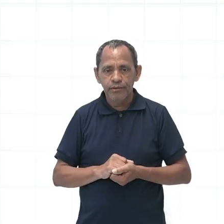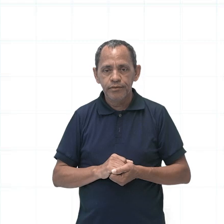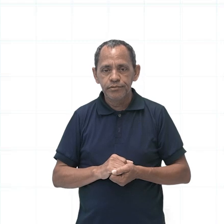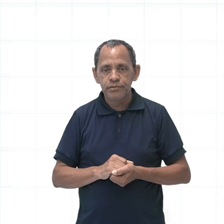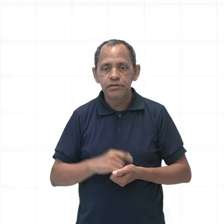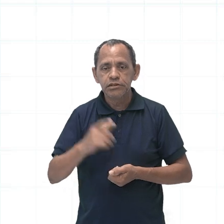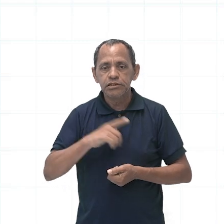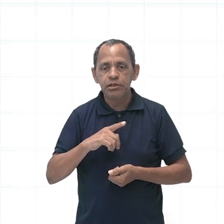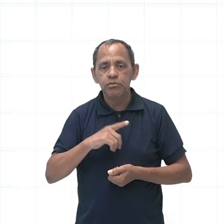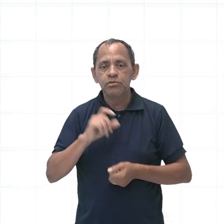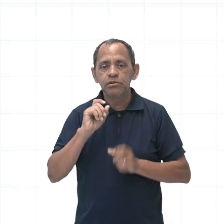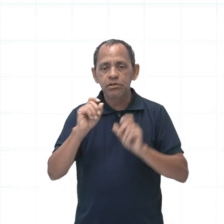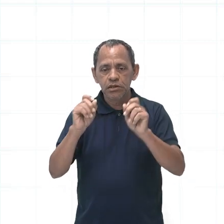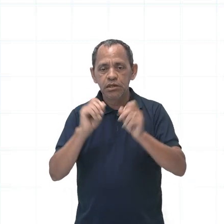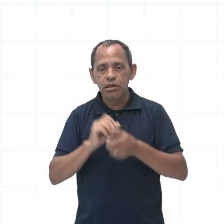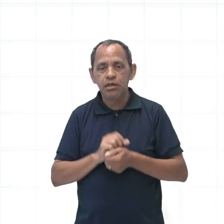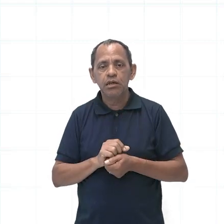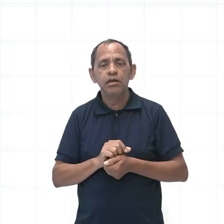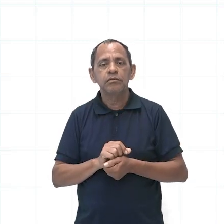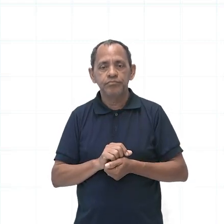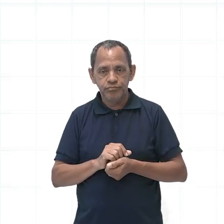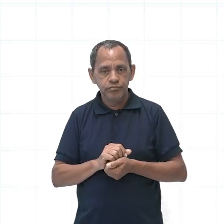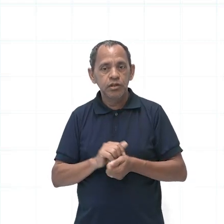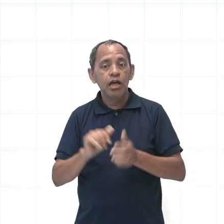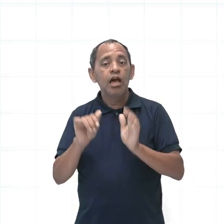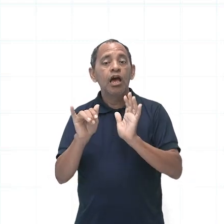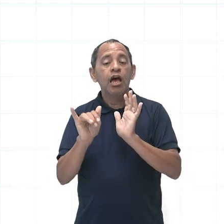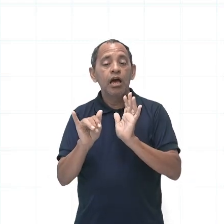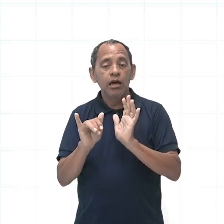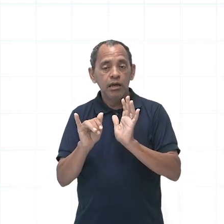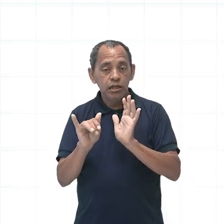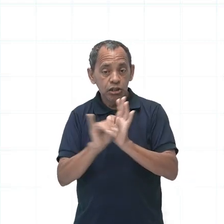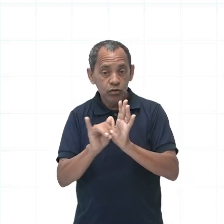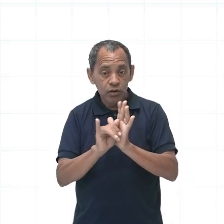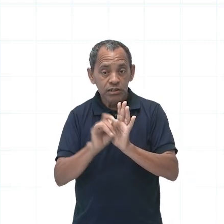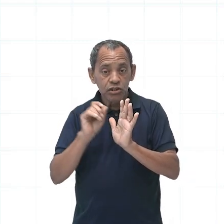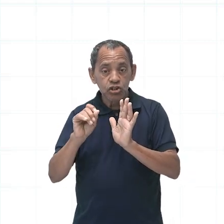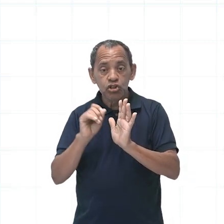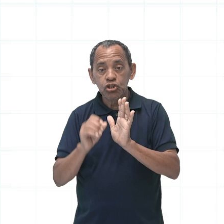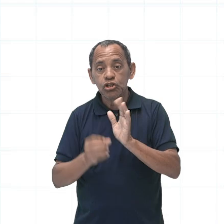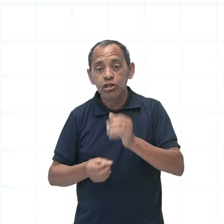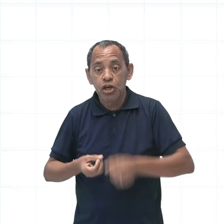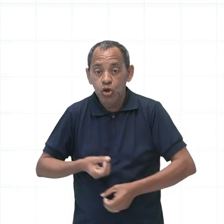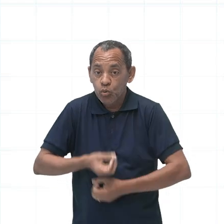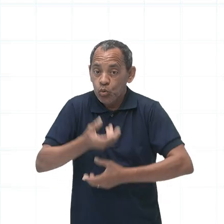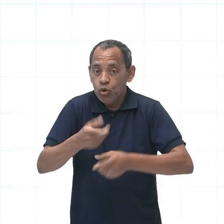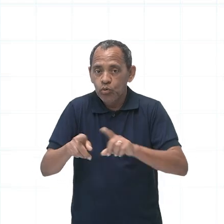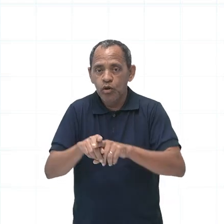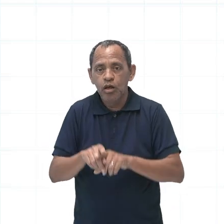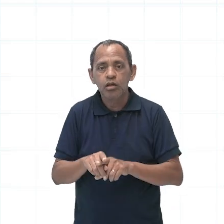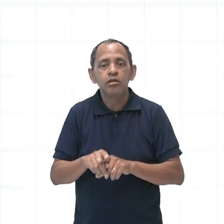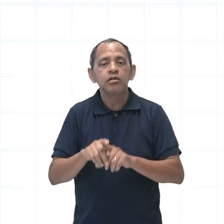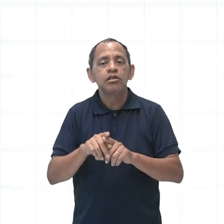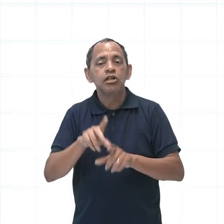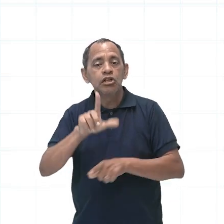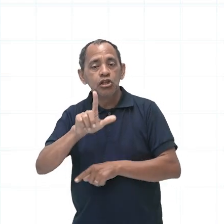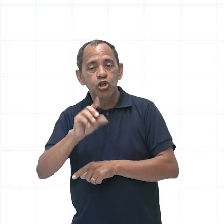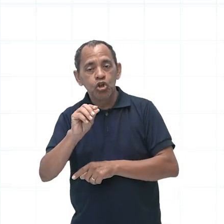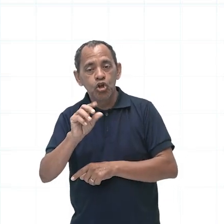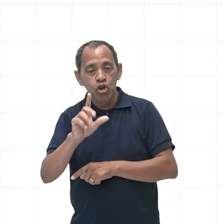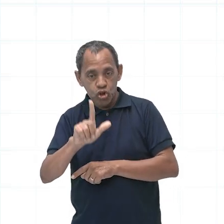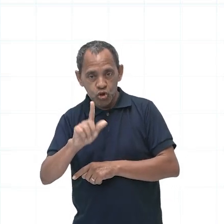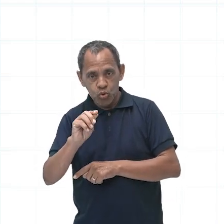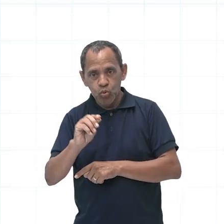Nós temos a identificação exatamente de quem promoveu, a gente vê exatamente a logo ali do governo federal, e